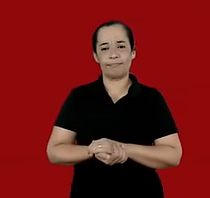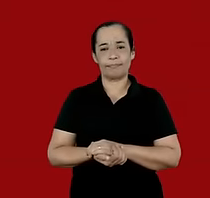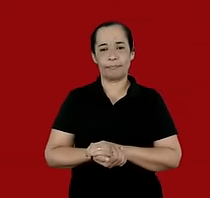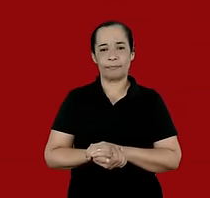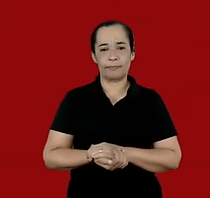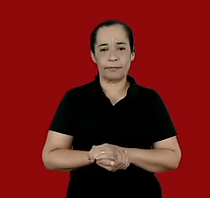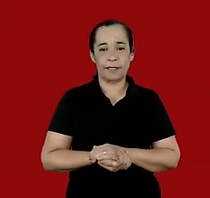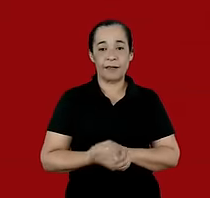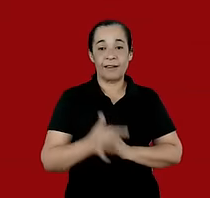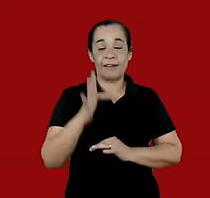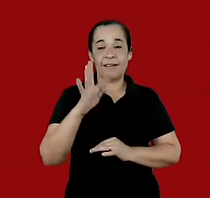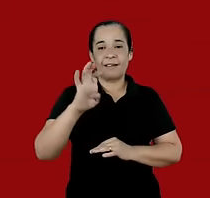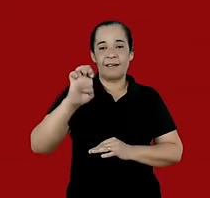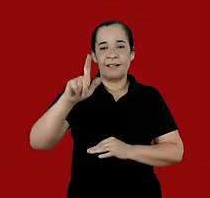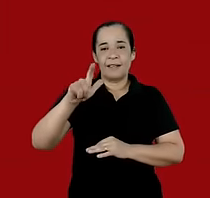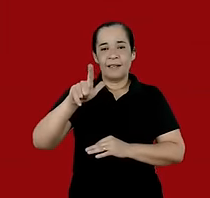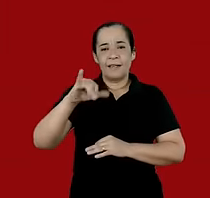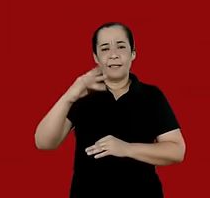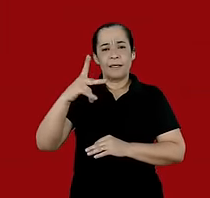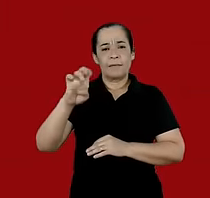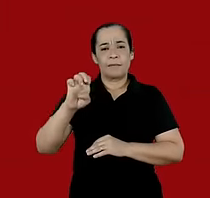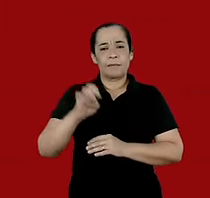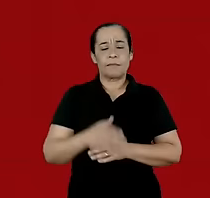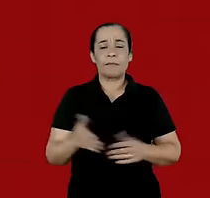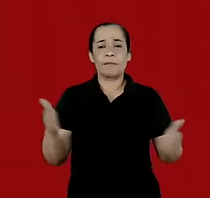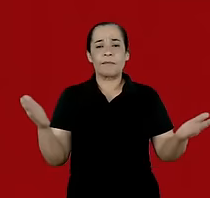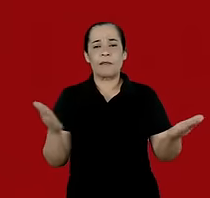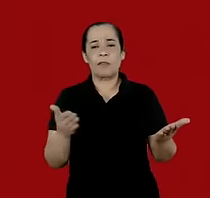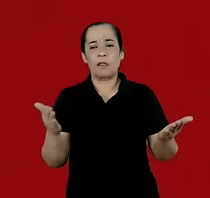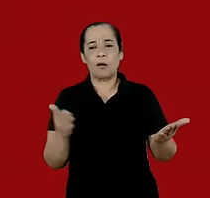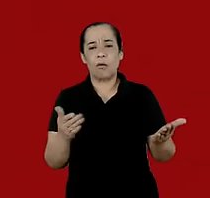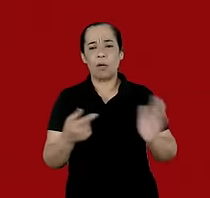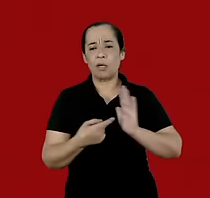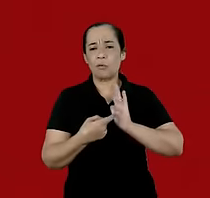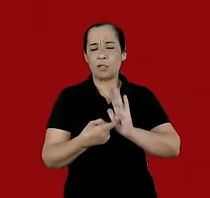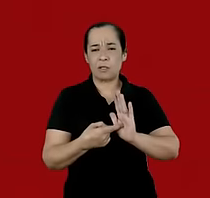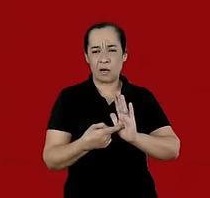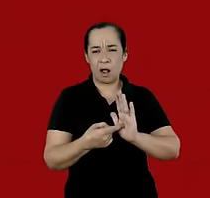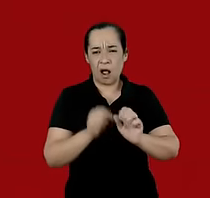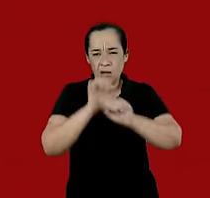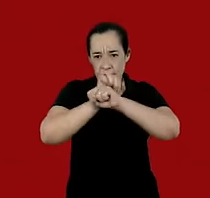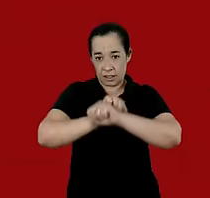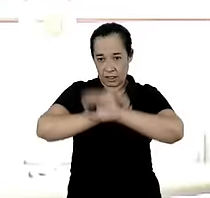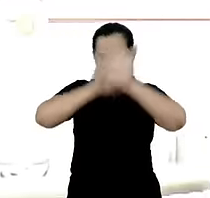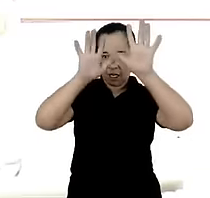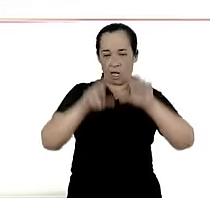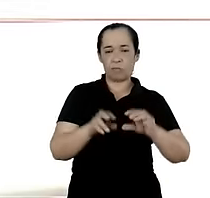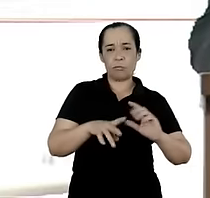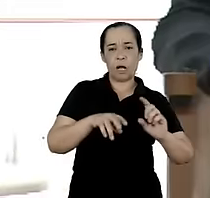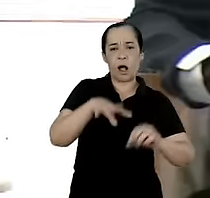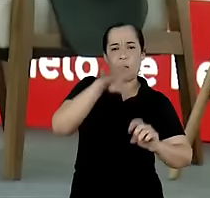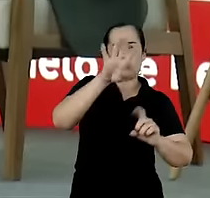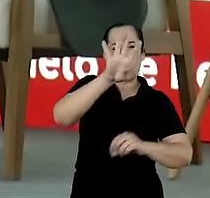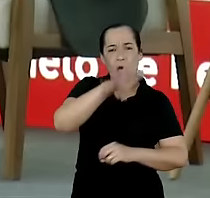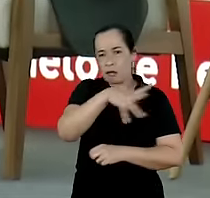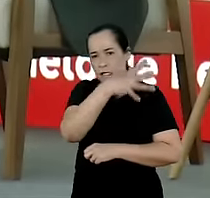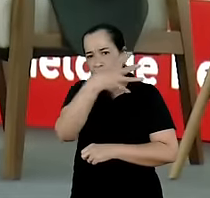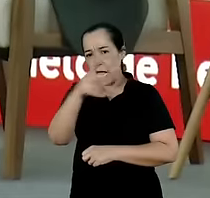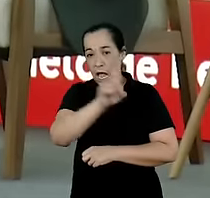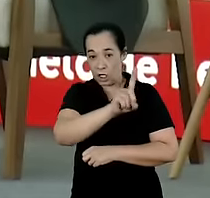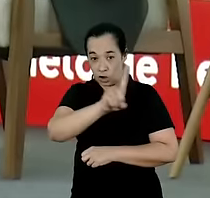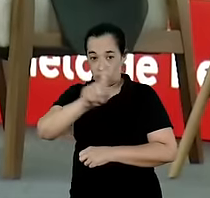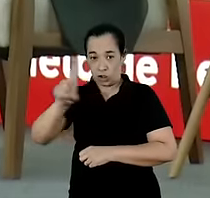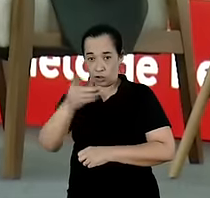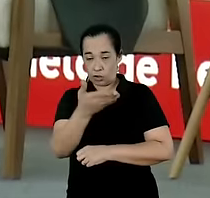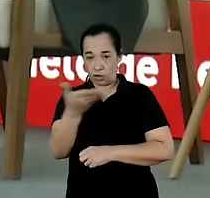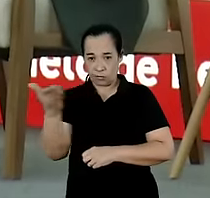volta uma ali só para só para eh ilustrar aqui naquele gráfico ali de barras da da direita de vocês tá dizendo o